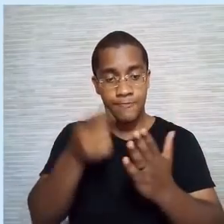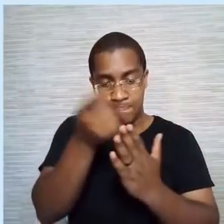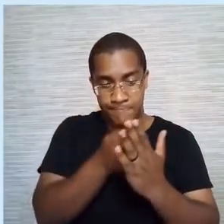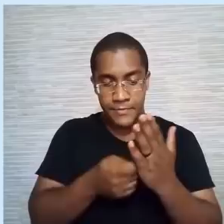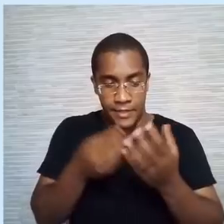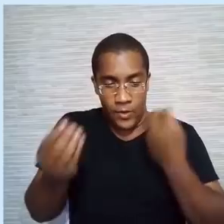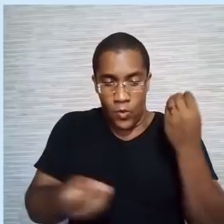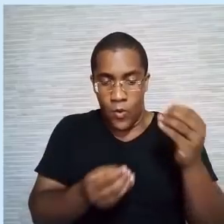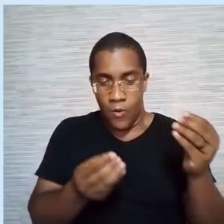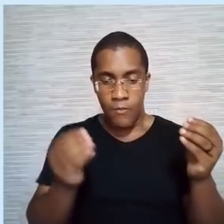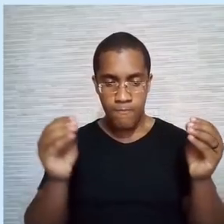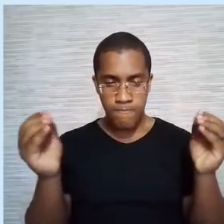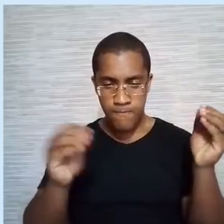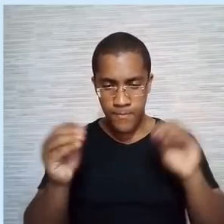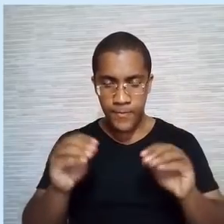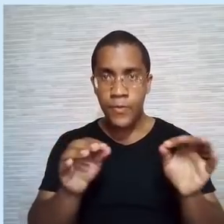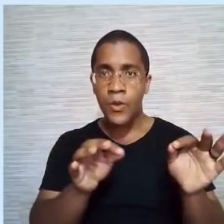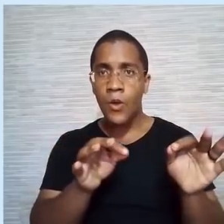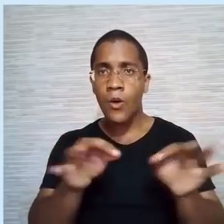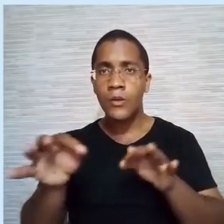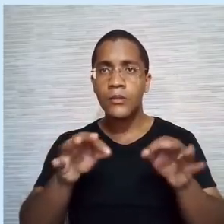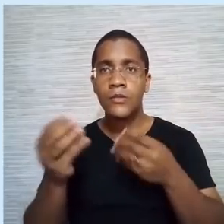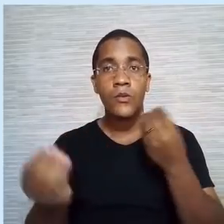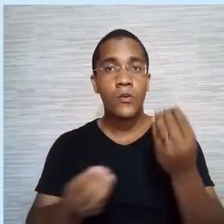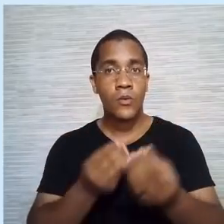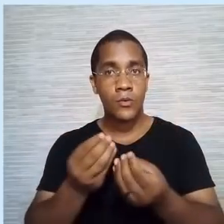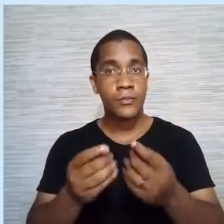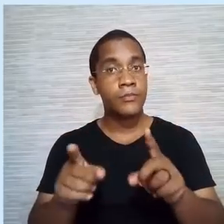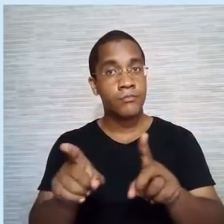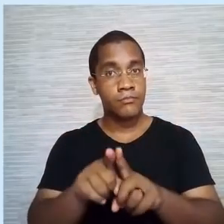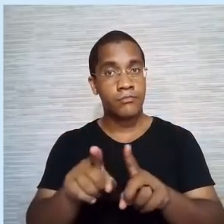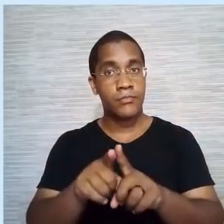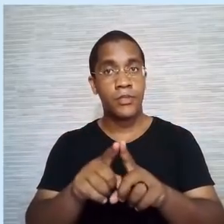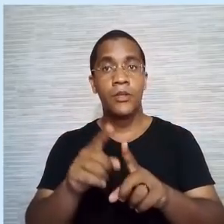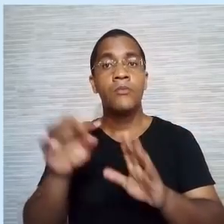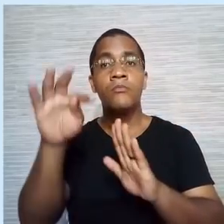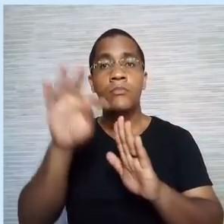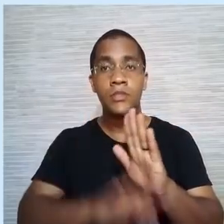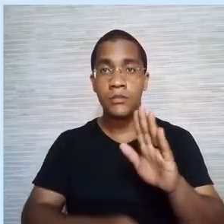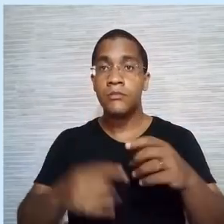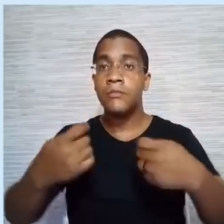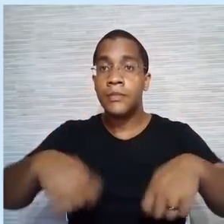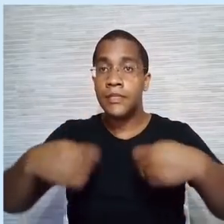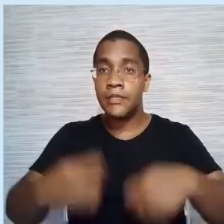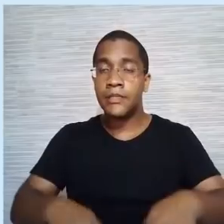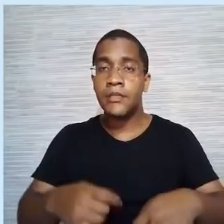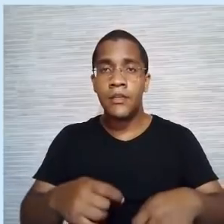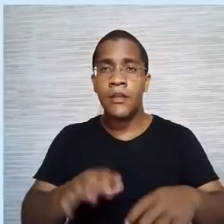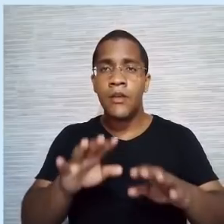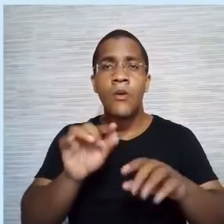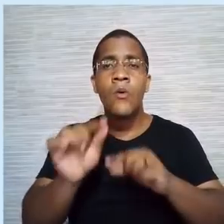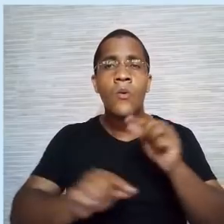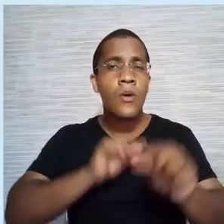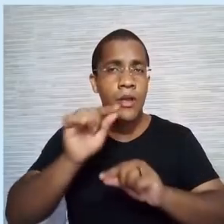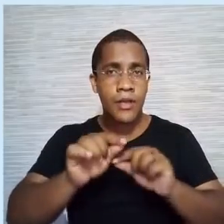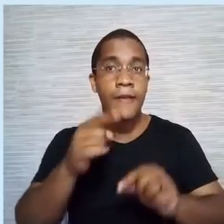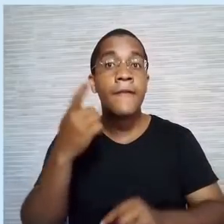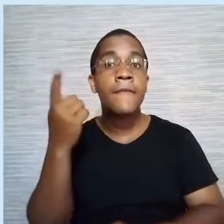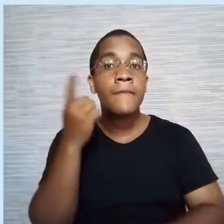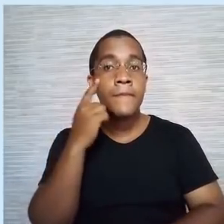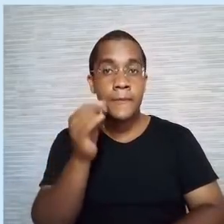coloquialismo, outro ponto que eu gostaria de destacar é evitar a subjetividade em textos formais. Vejam